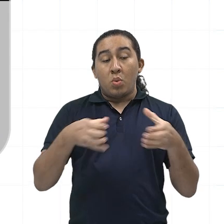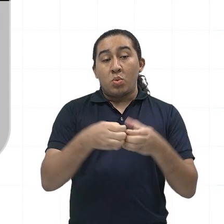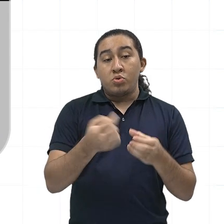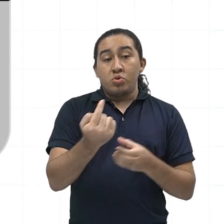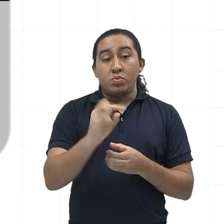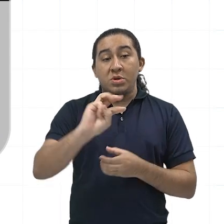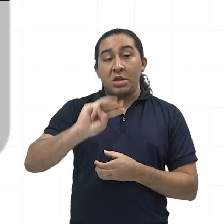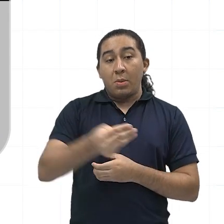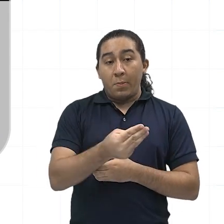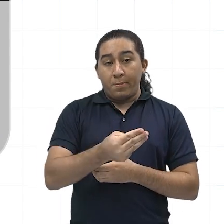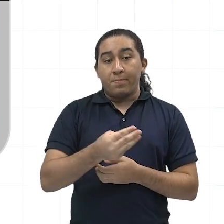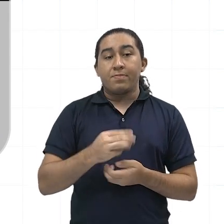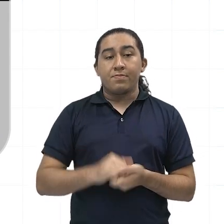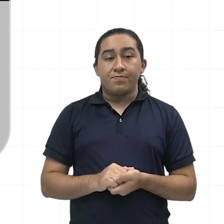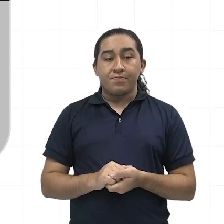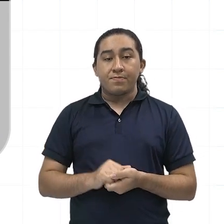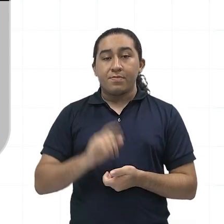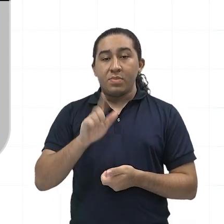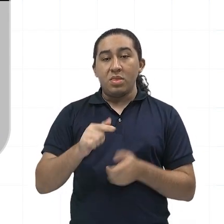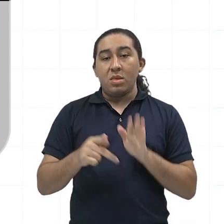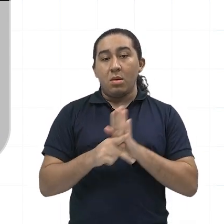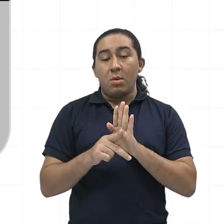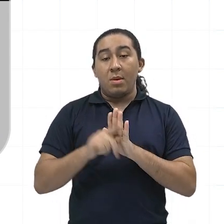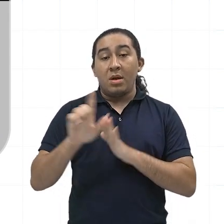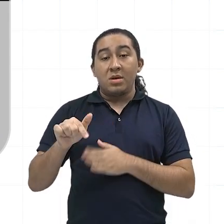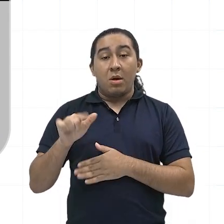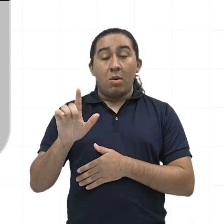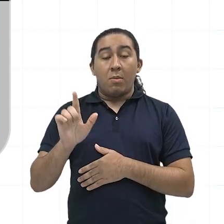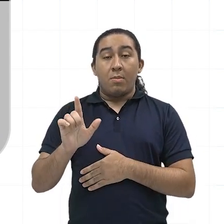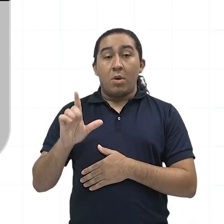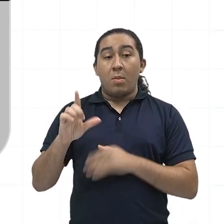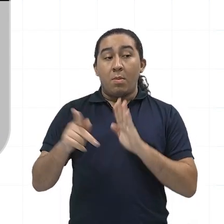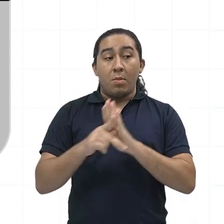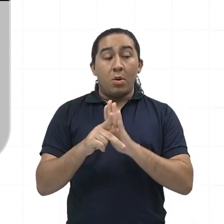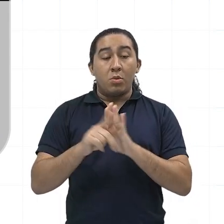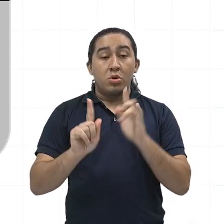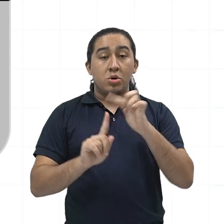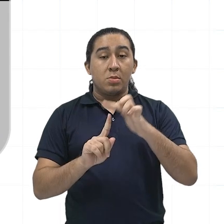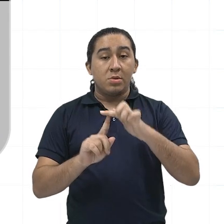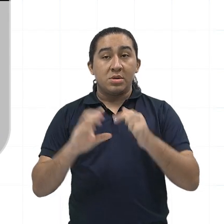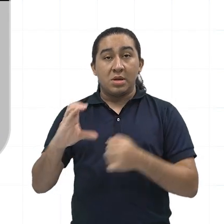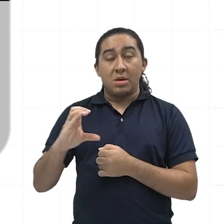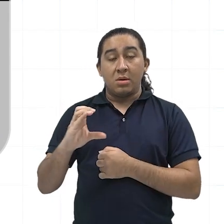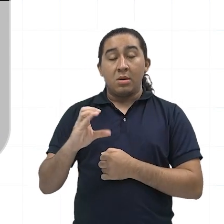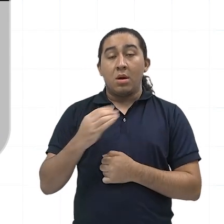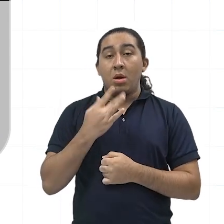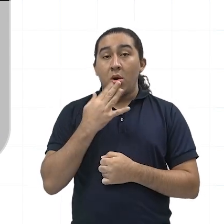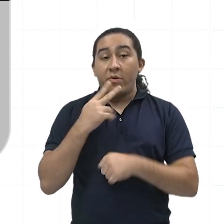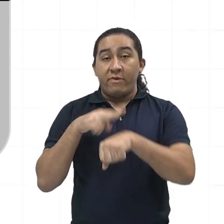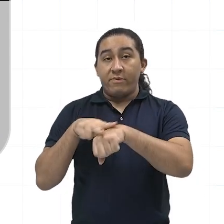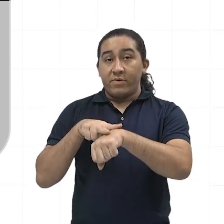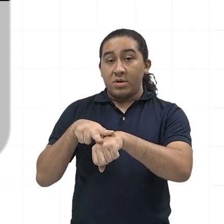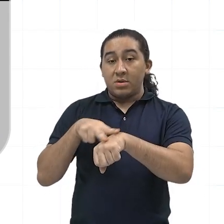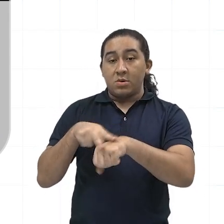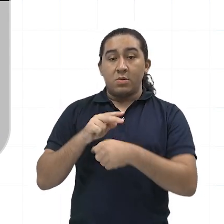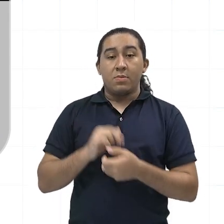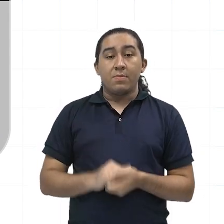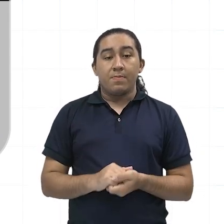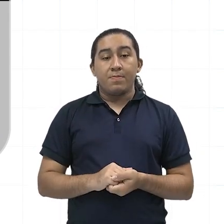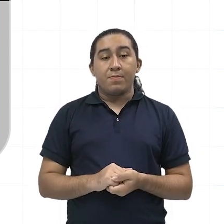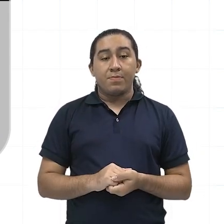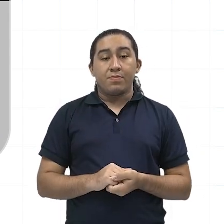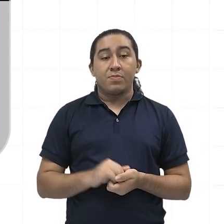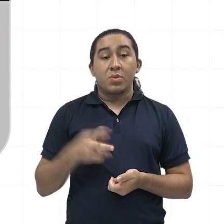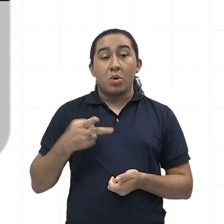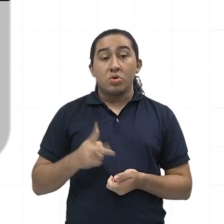comparativo, infectado pela hepatite do tipo C, que está na coluna à direita. Tá?